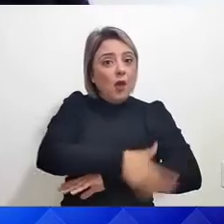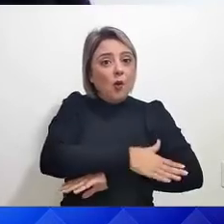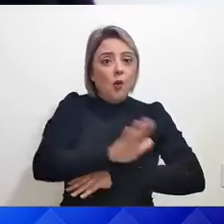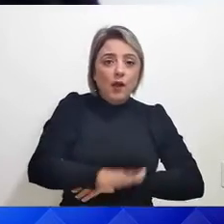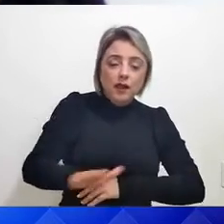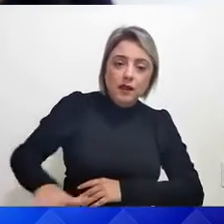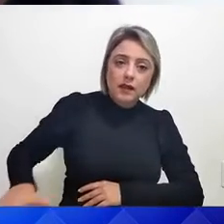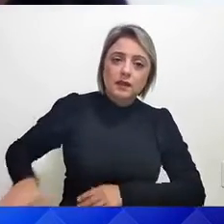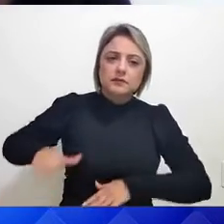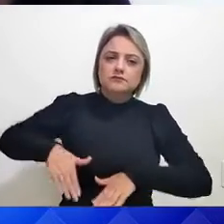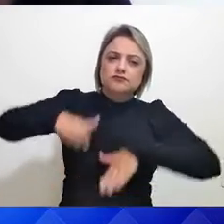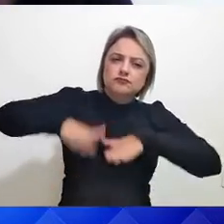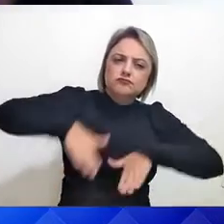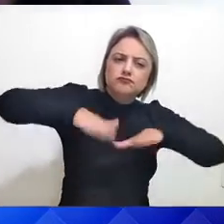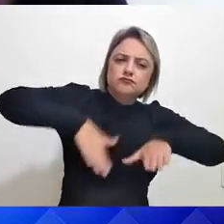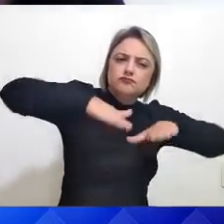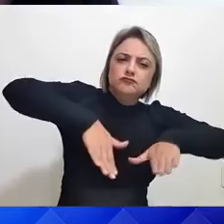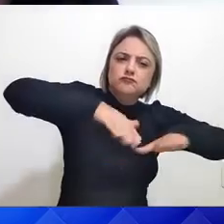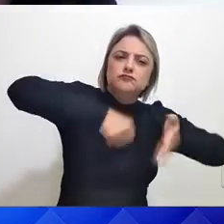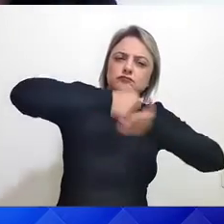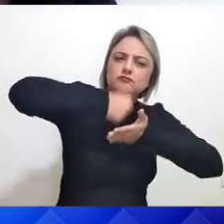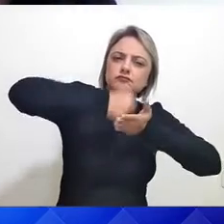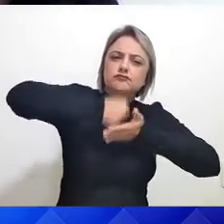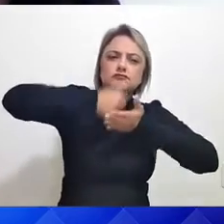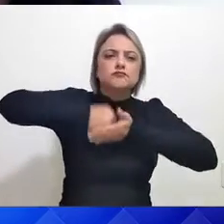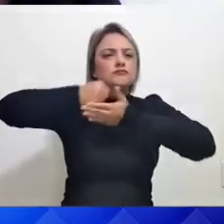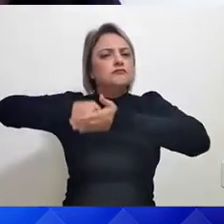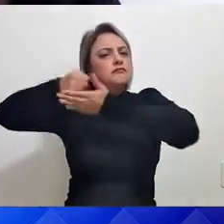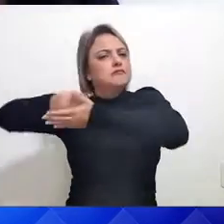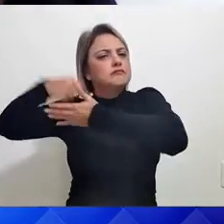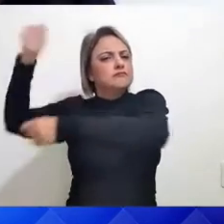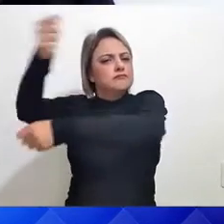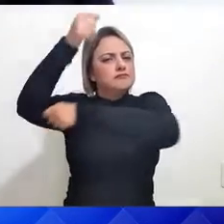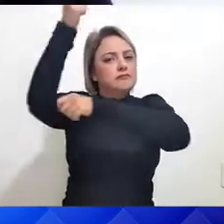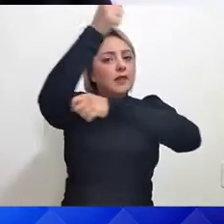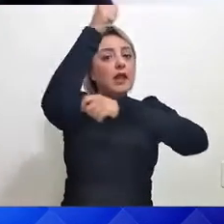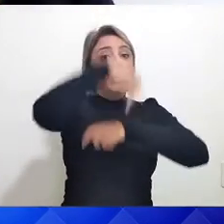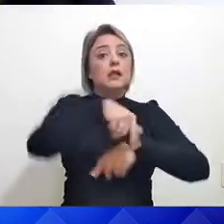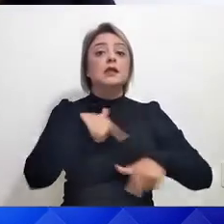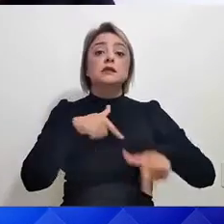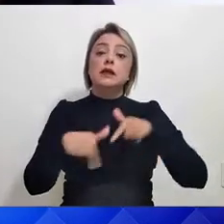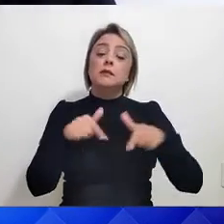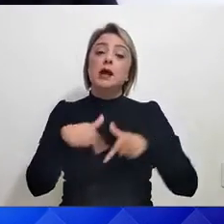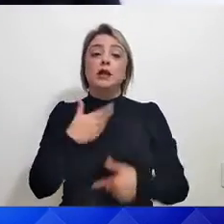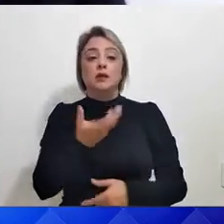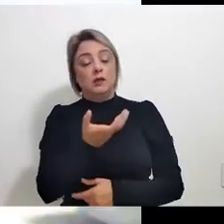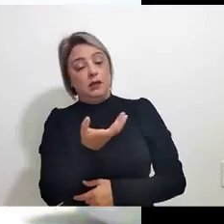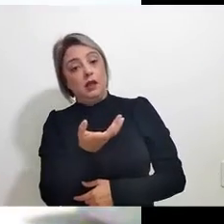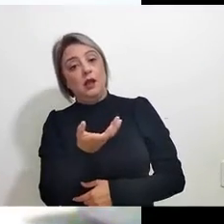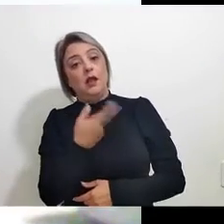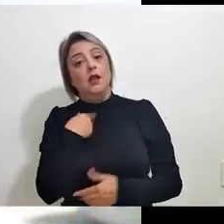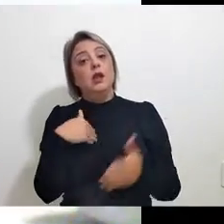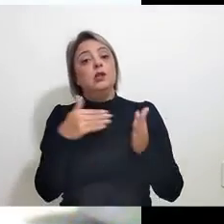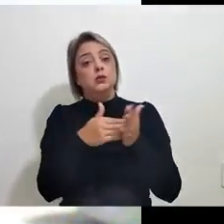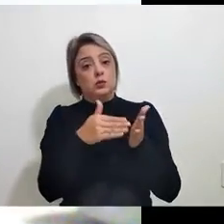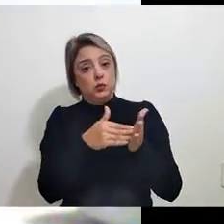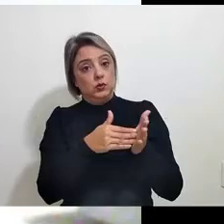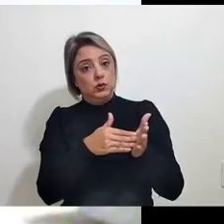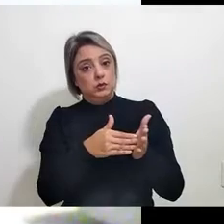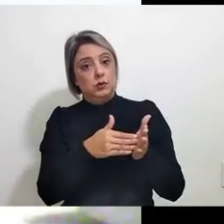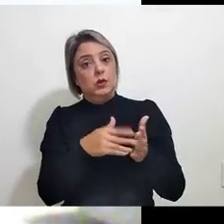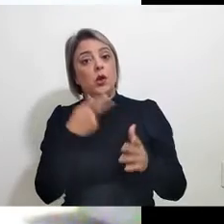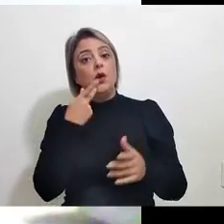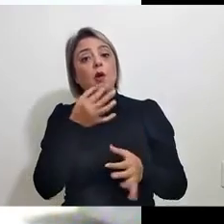Olha, Paulo, como uma instituição da organização civil, o Sindicato